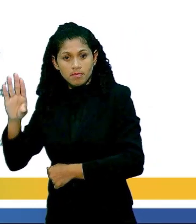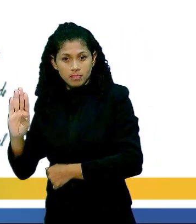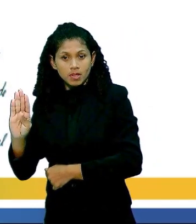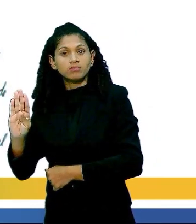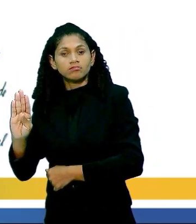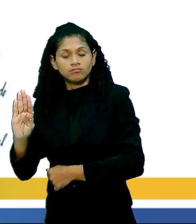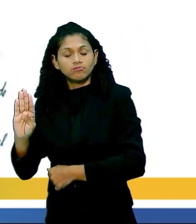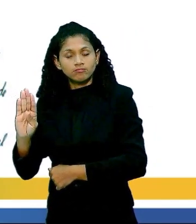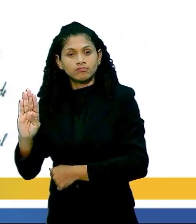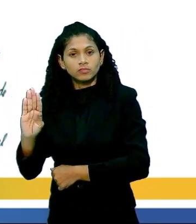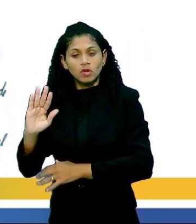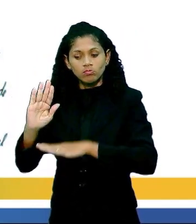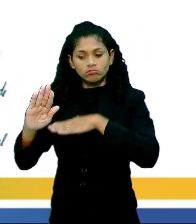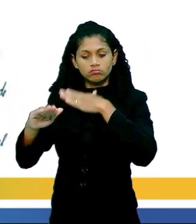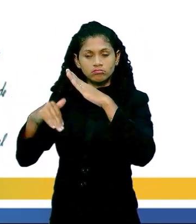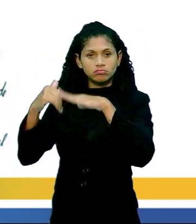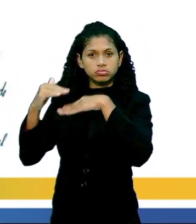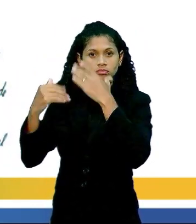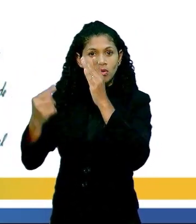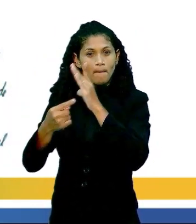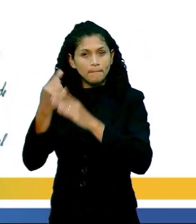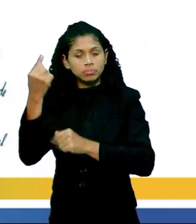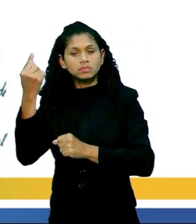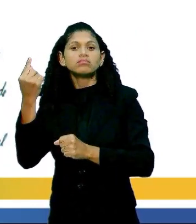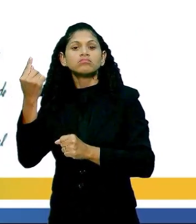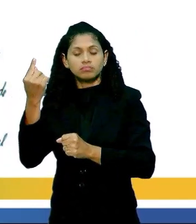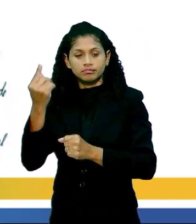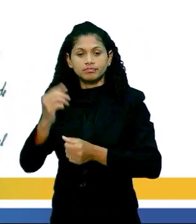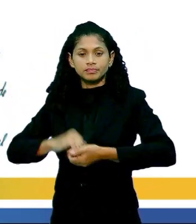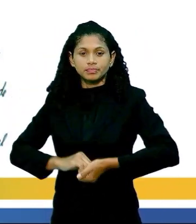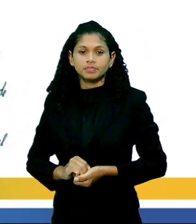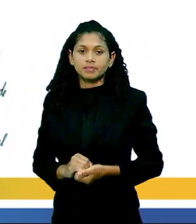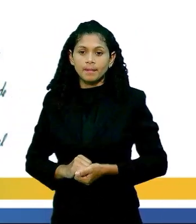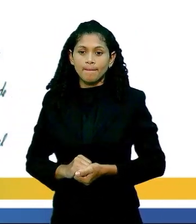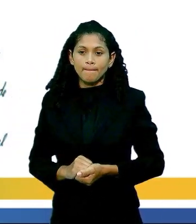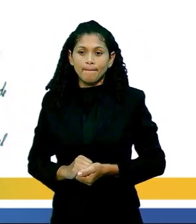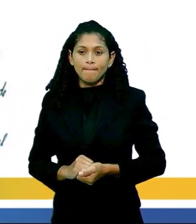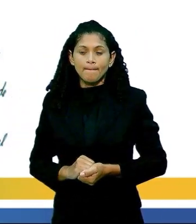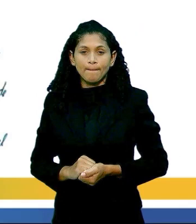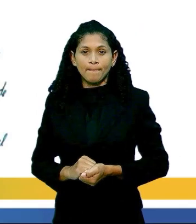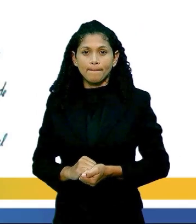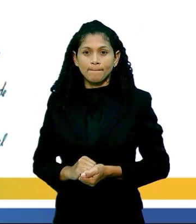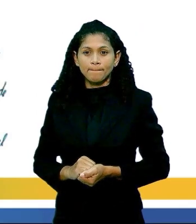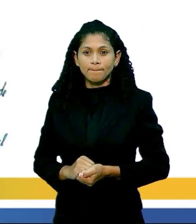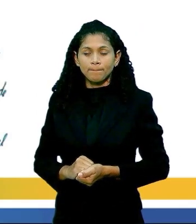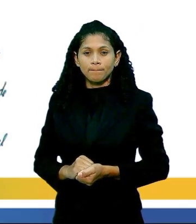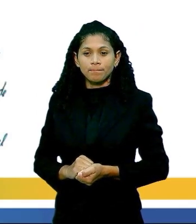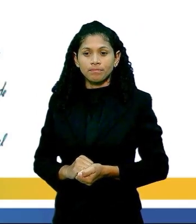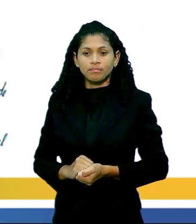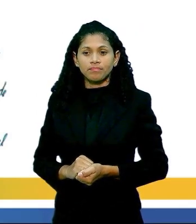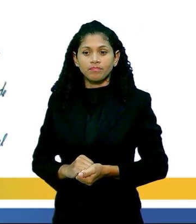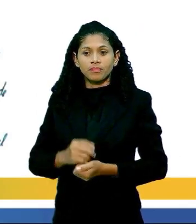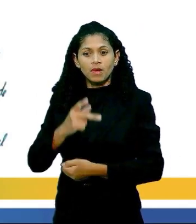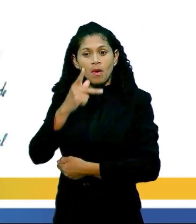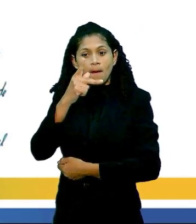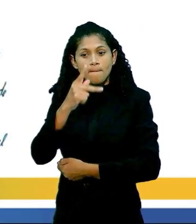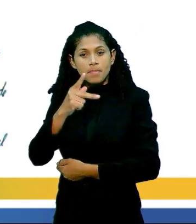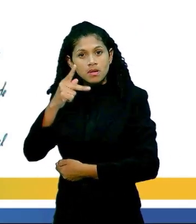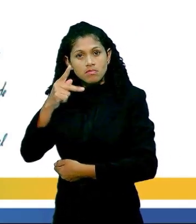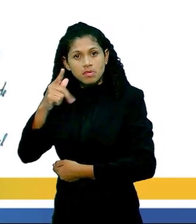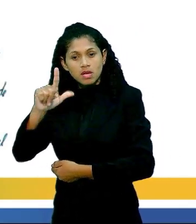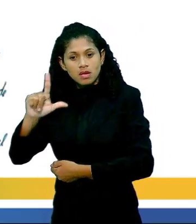bruta. E a taxa de fotossíntese menos a respiração a gente chama de